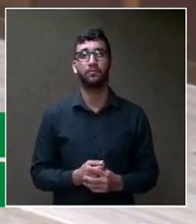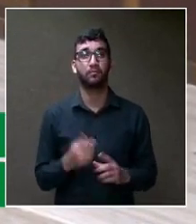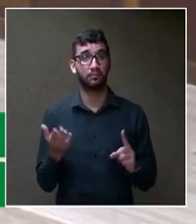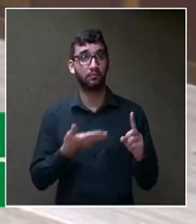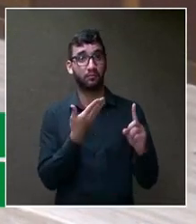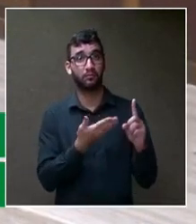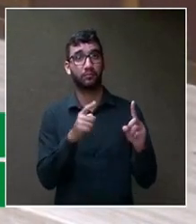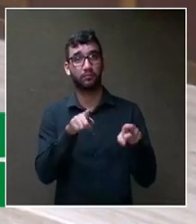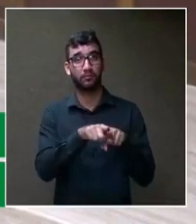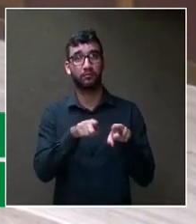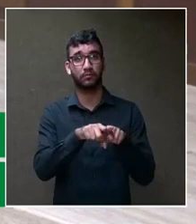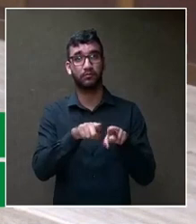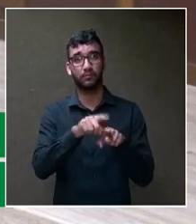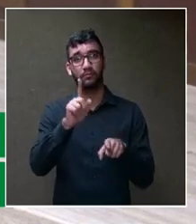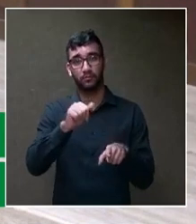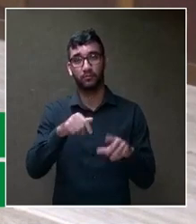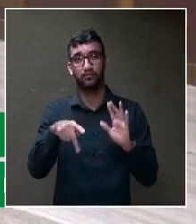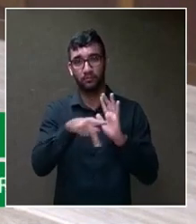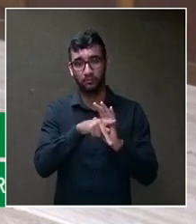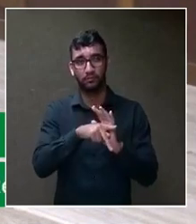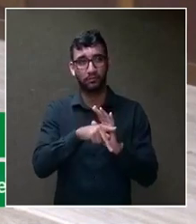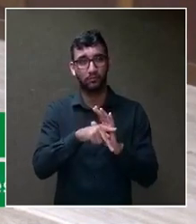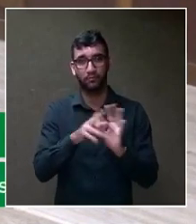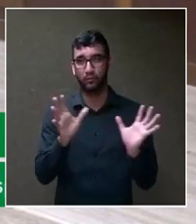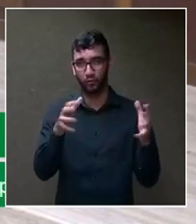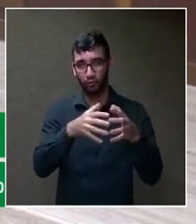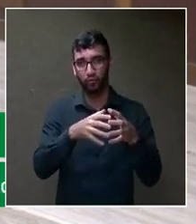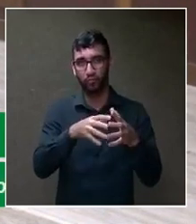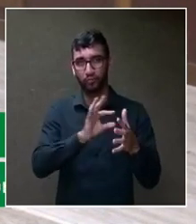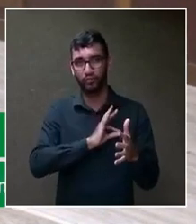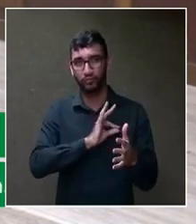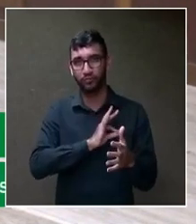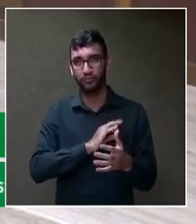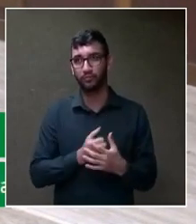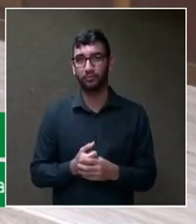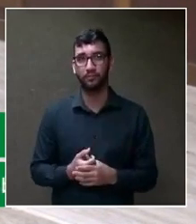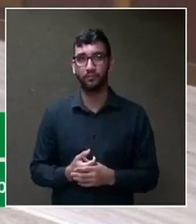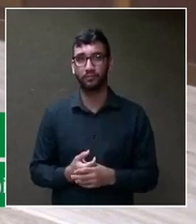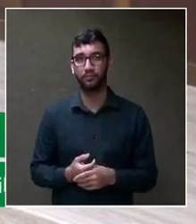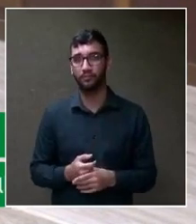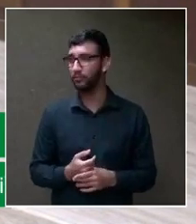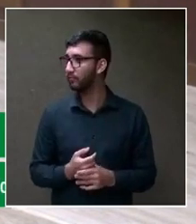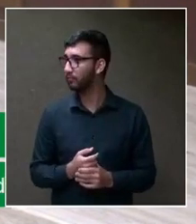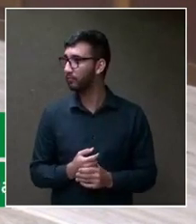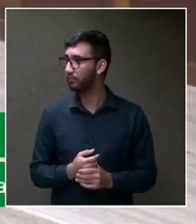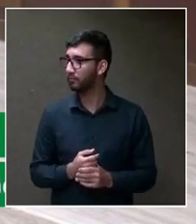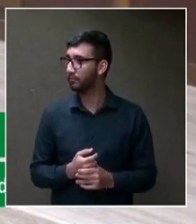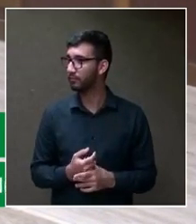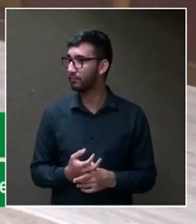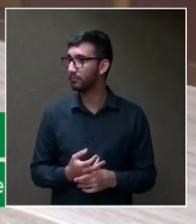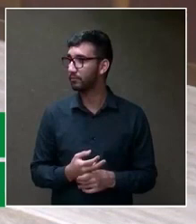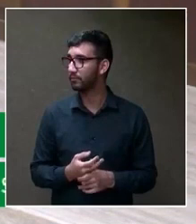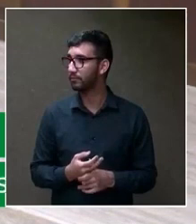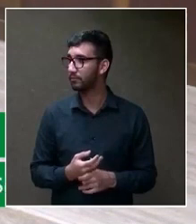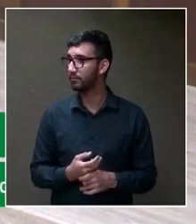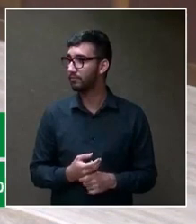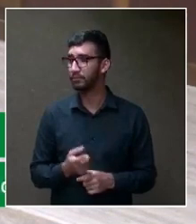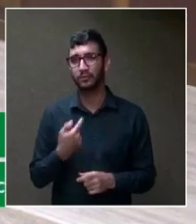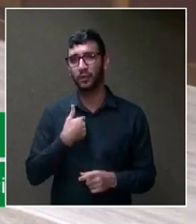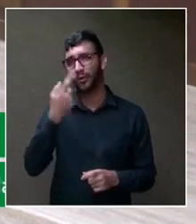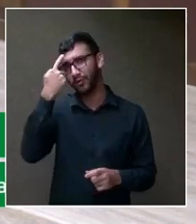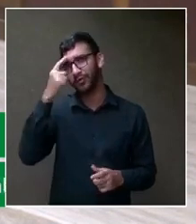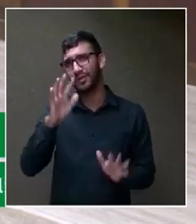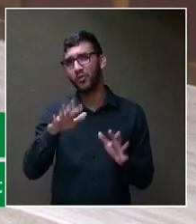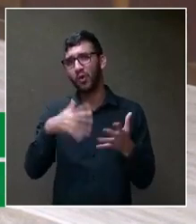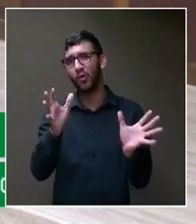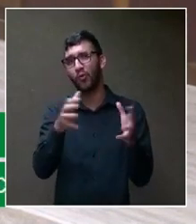também era da tropa, ou é, não sei? Era. Ele é da sua turma? Não, não. Não sei que turma